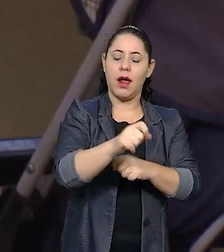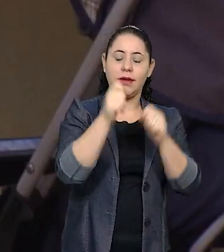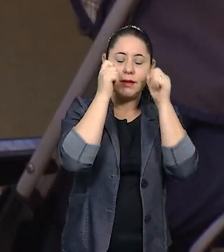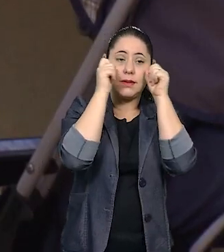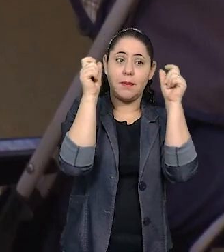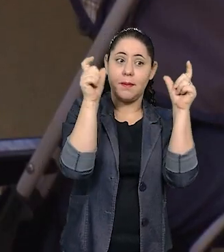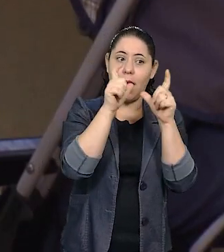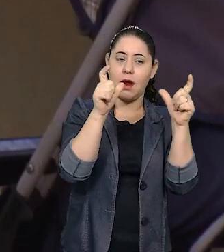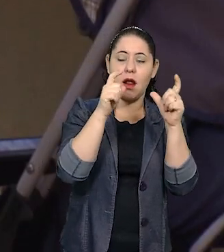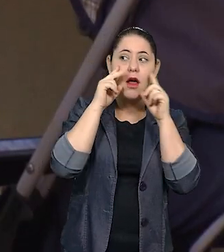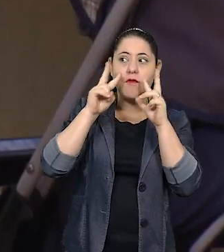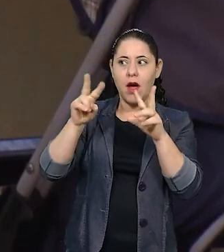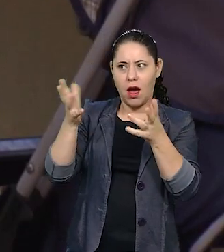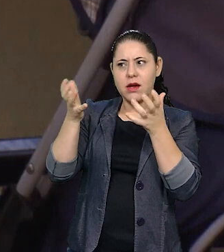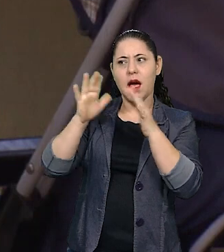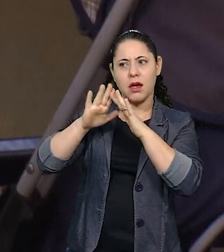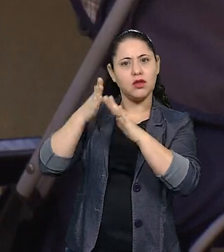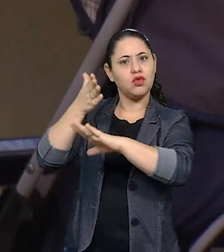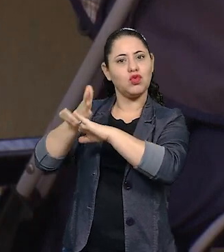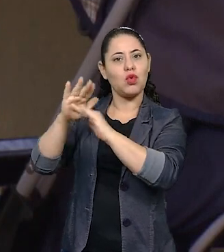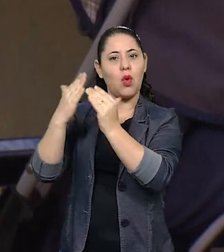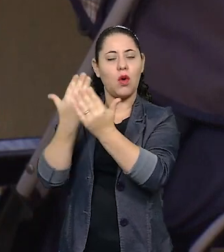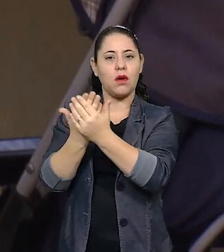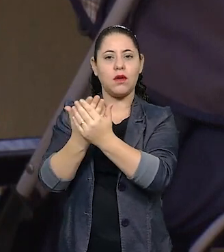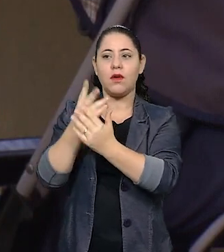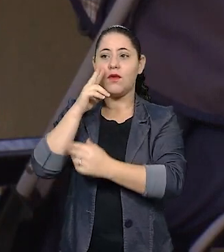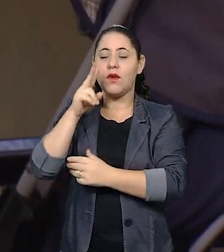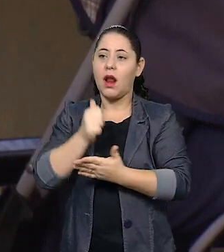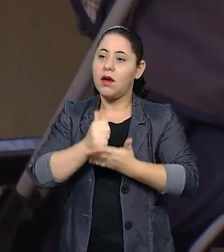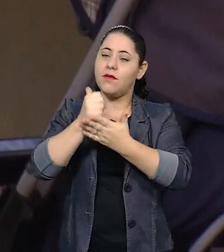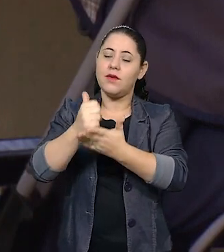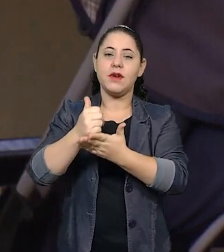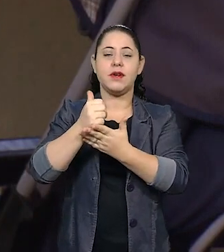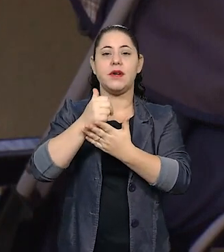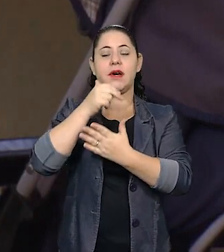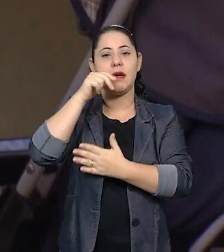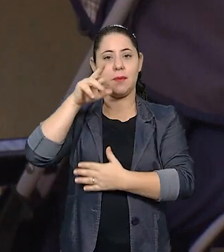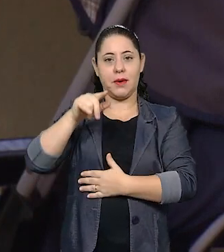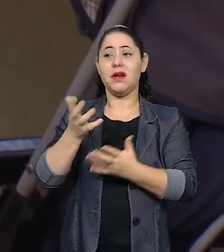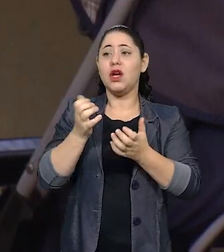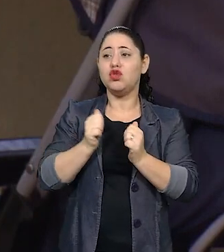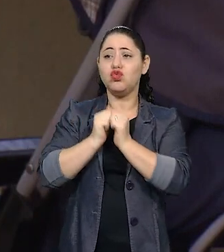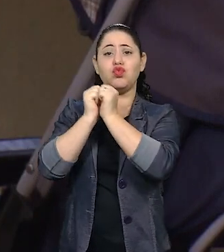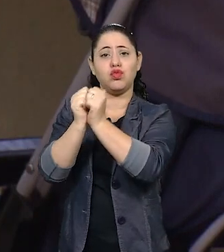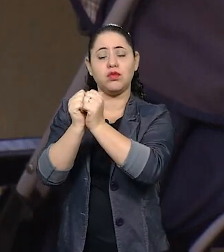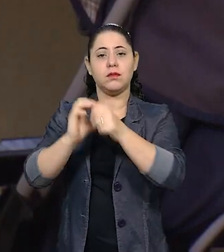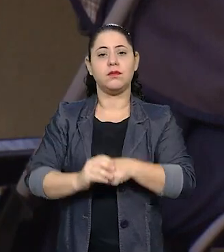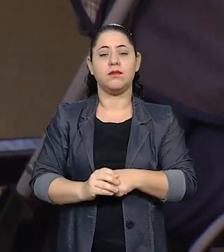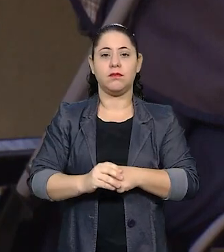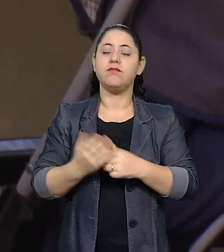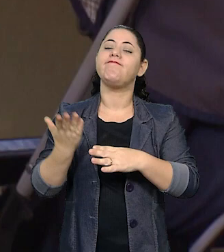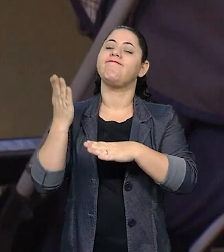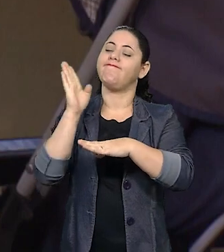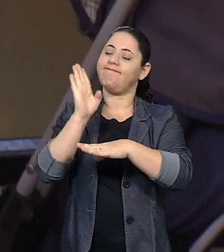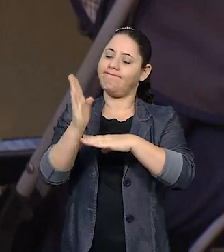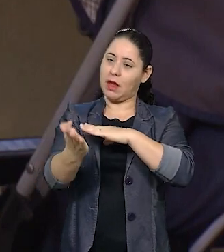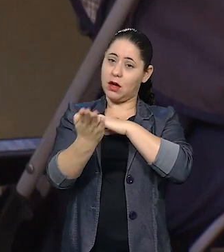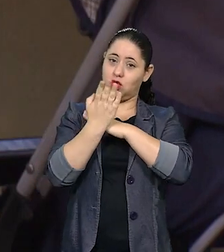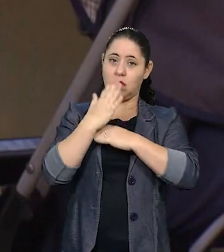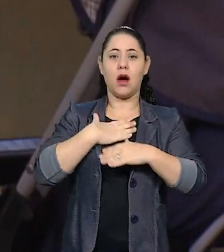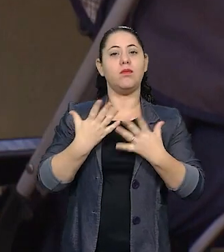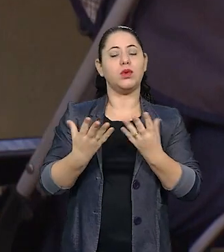para o desenvolvimento dela é essencial uma creche nesse momento, porque ela é muito espertinha, ela vê os outros, já quer ir para